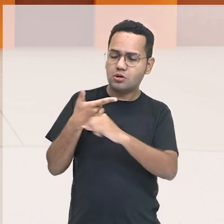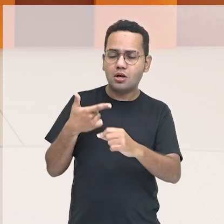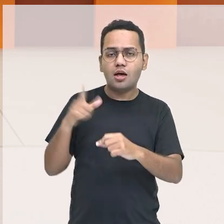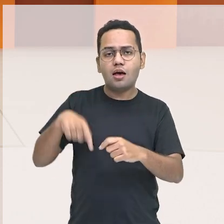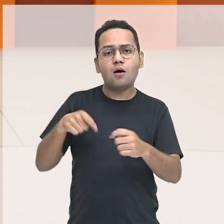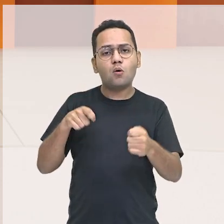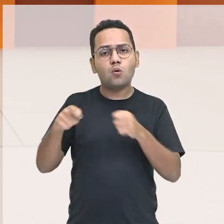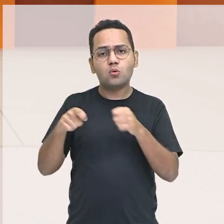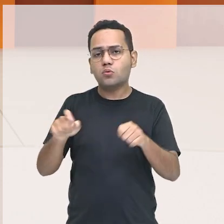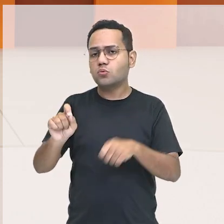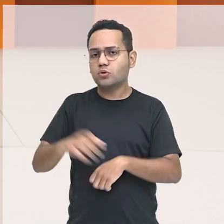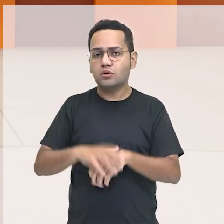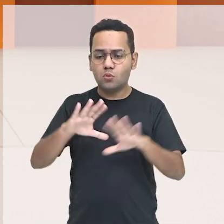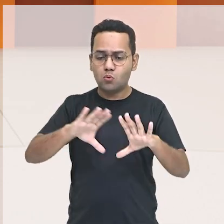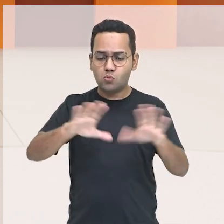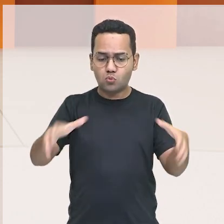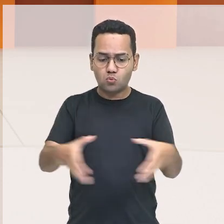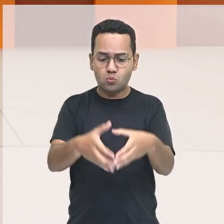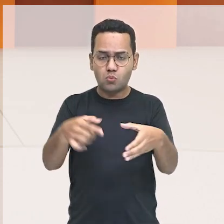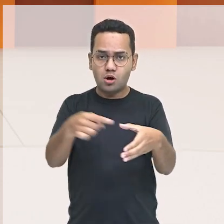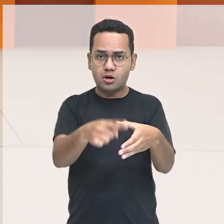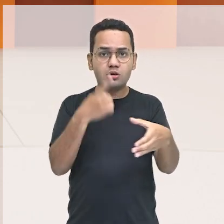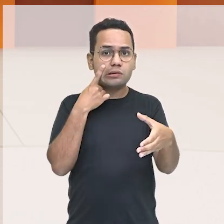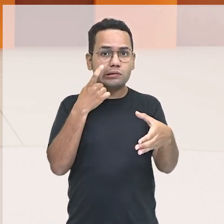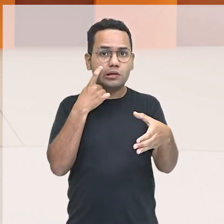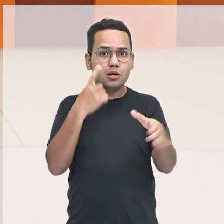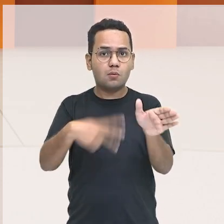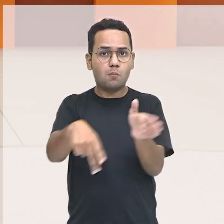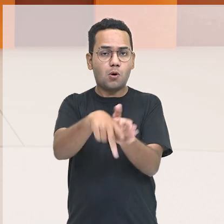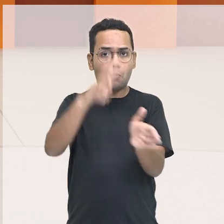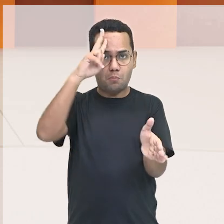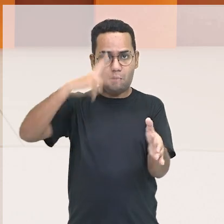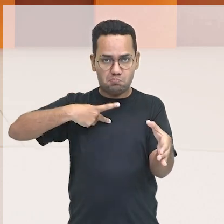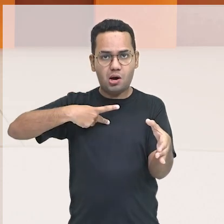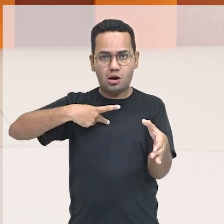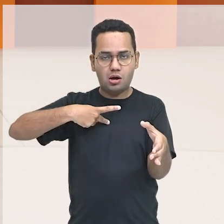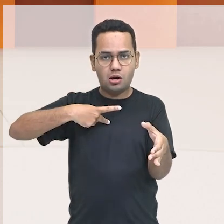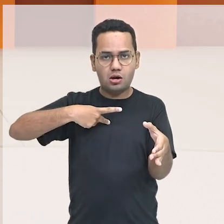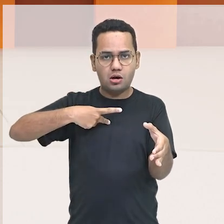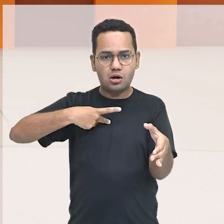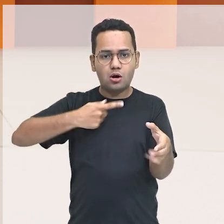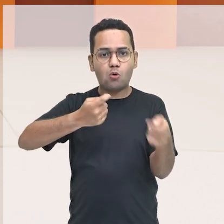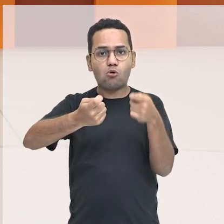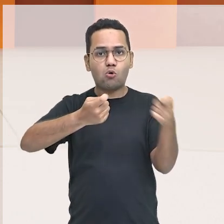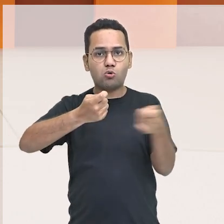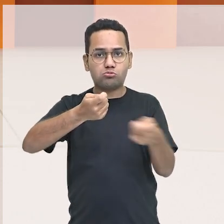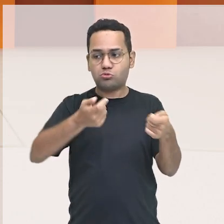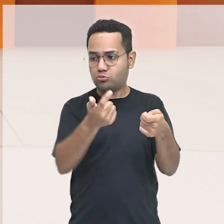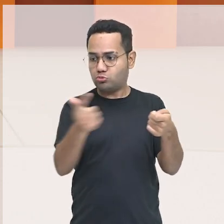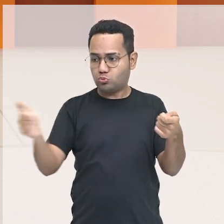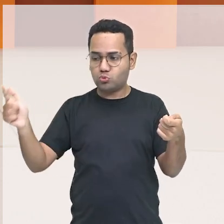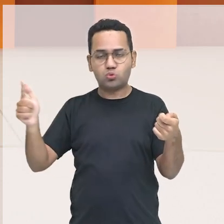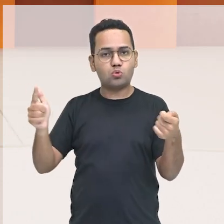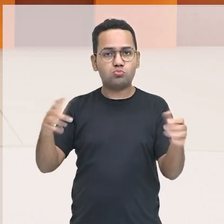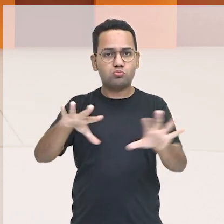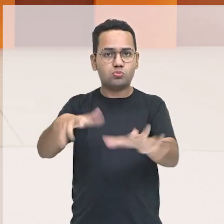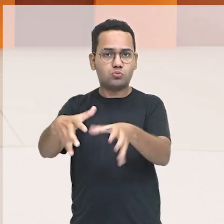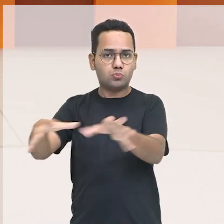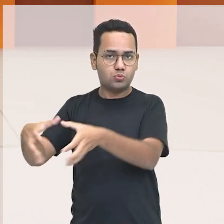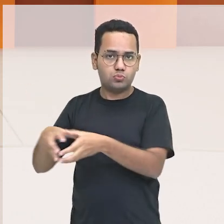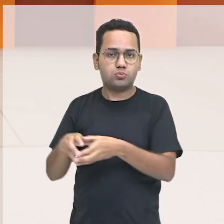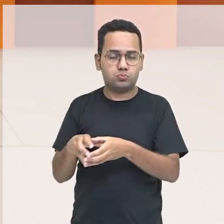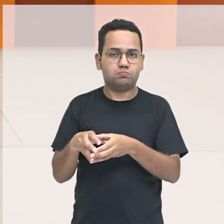O controle se dá para que o grupo que domina tenha os outros, né, aí sob controle, na realidade, né,